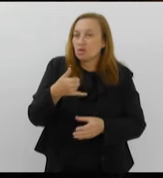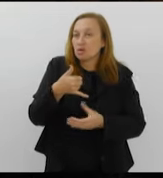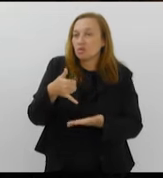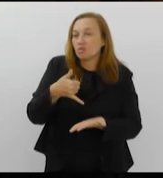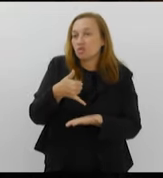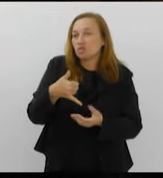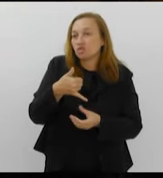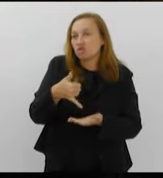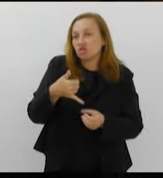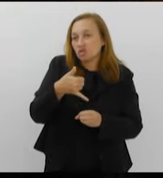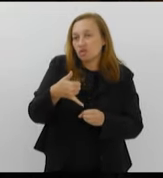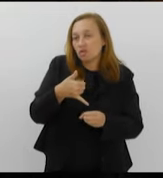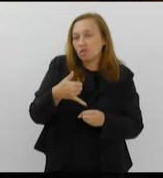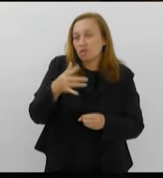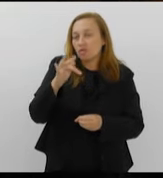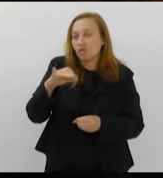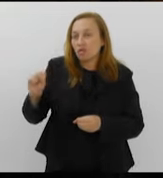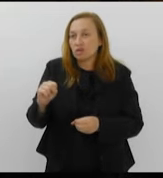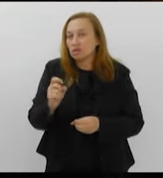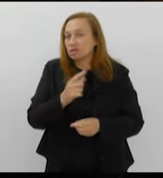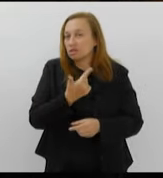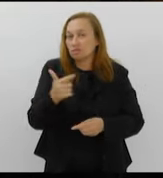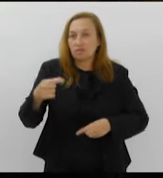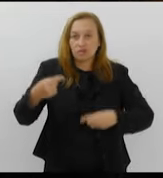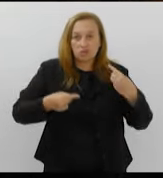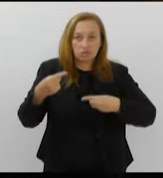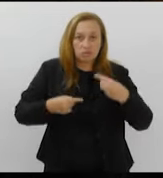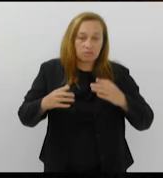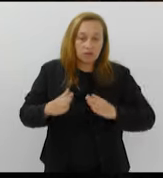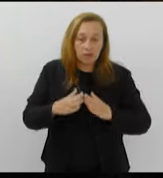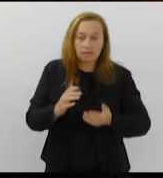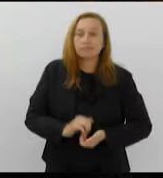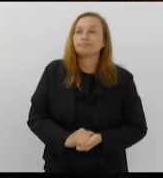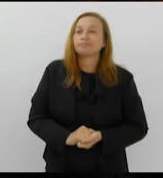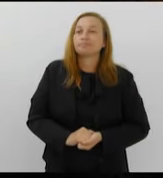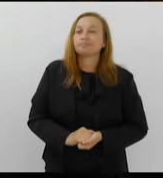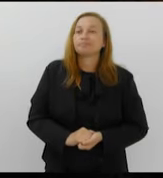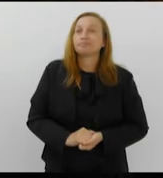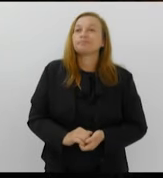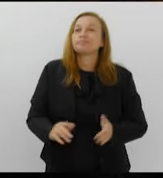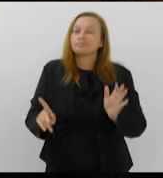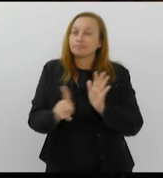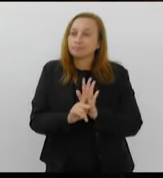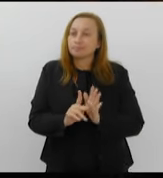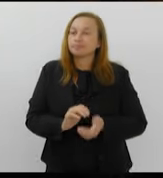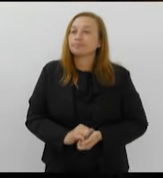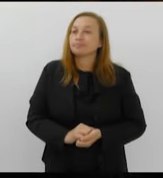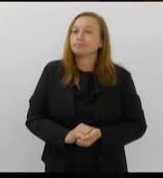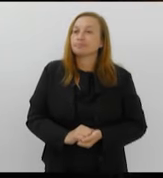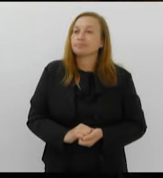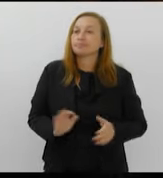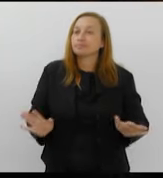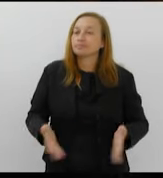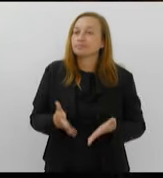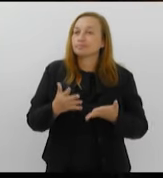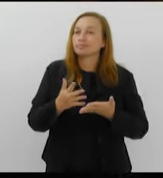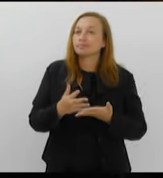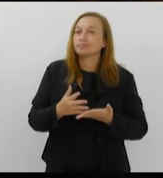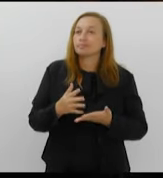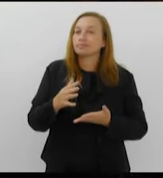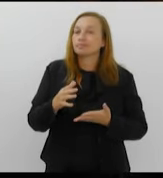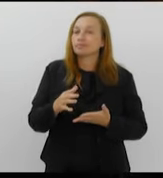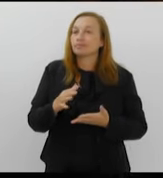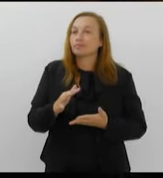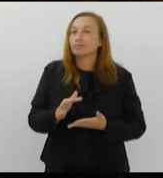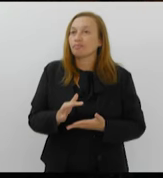trazer esse debate à baila aqui na casa. O projeto, ele é um projeto de incentivos fiscais